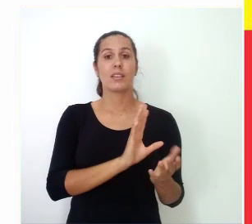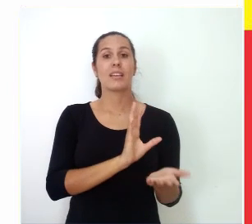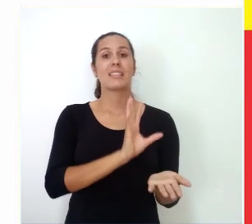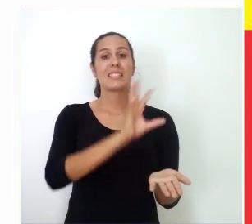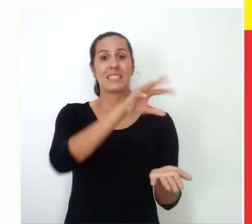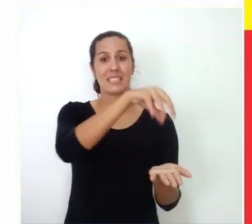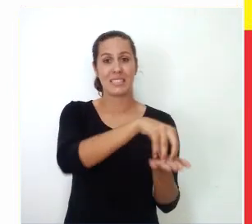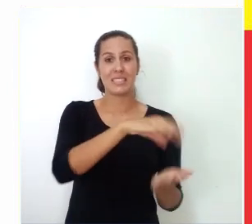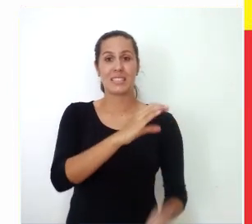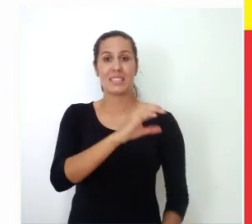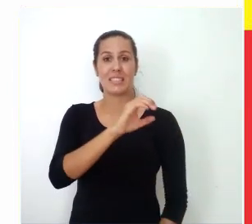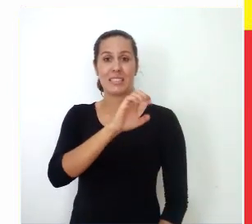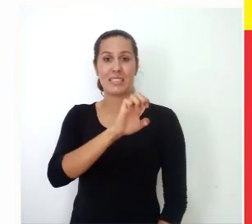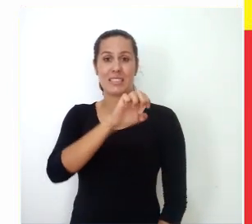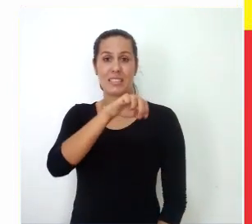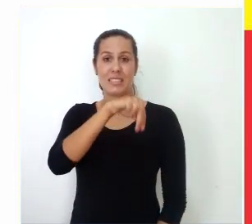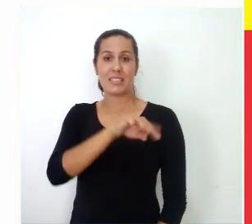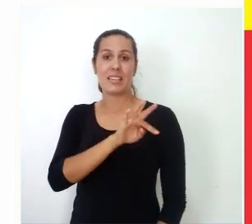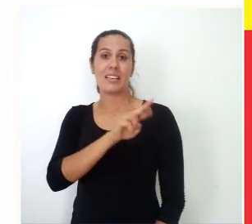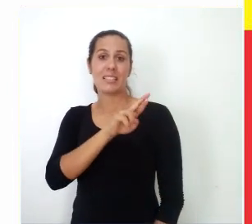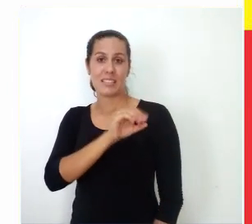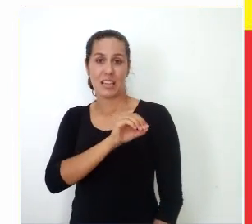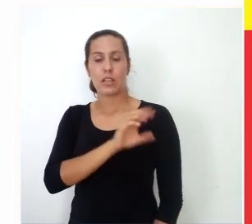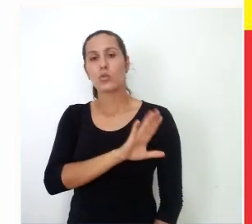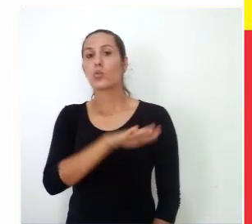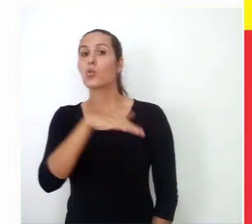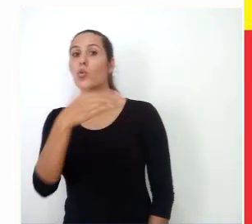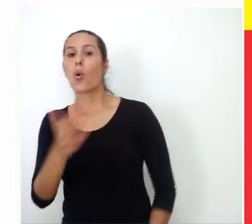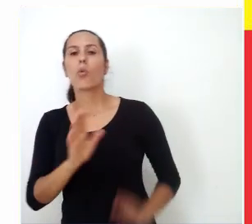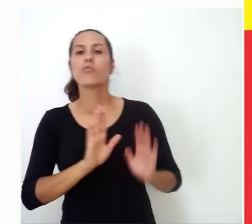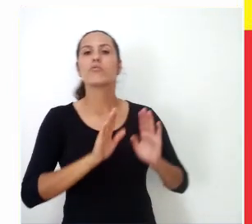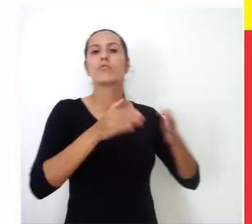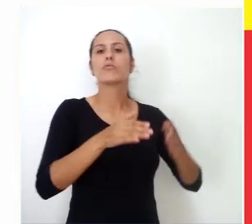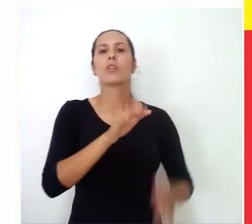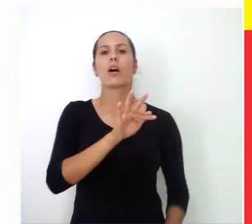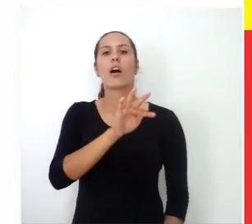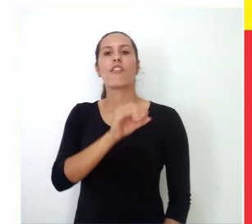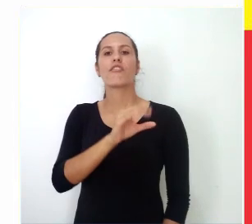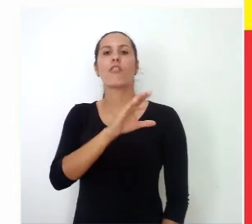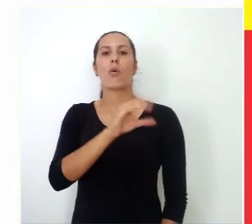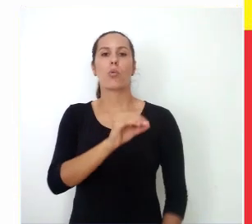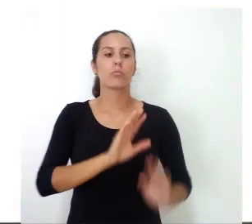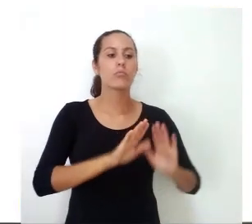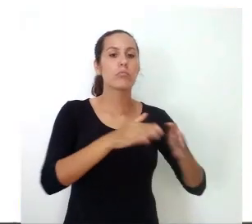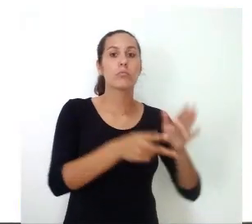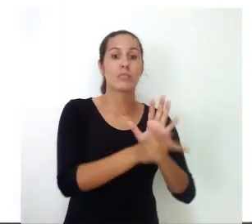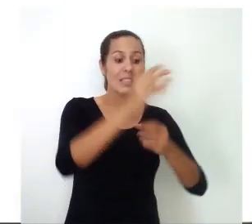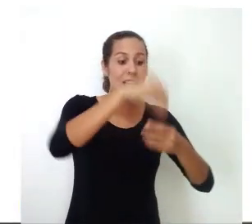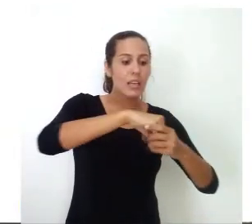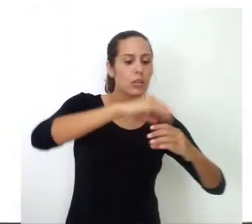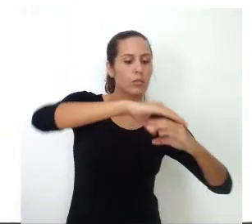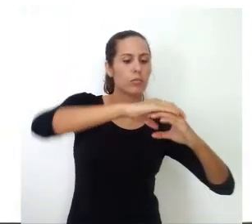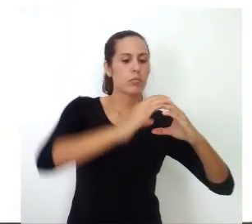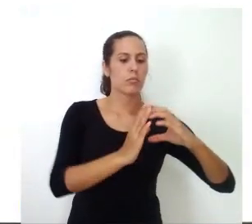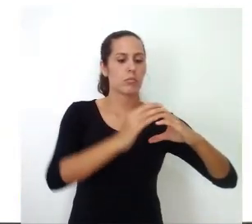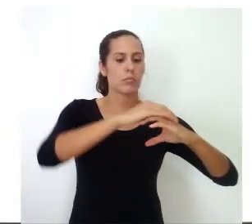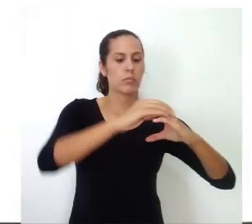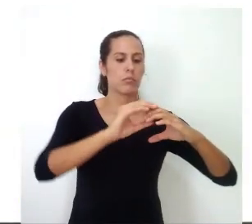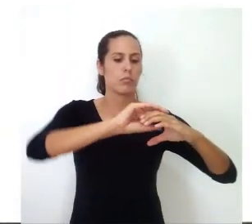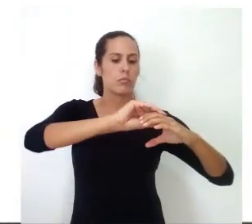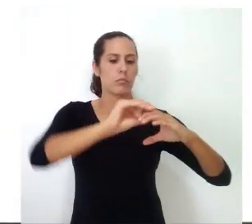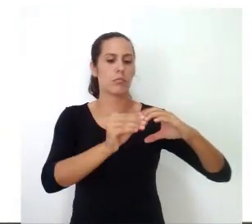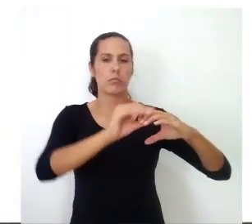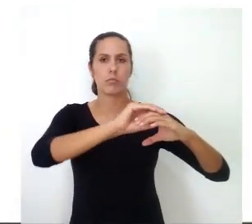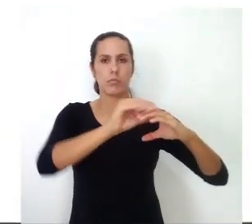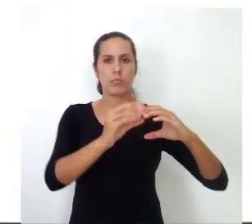é chamado de centro ou foco, ok? Quando isso fica dentro da